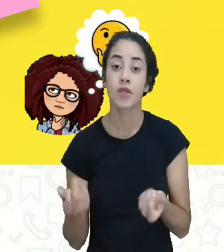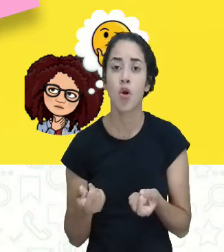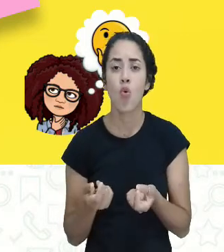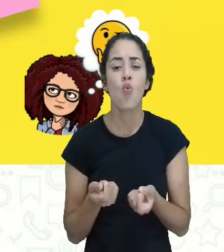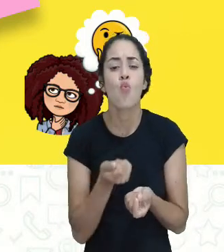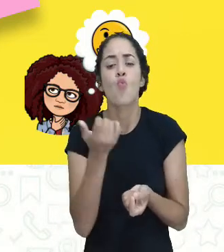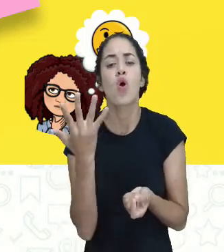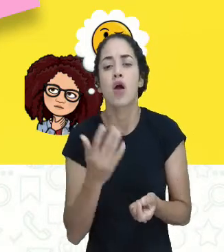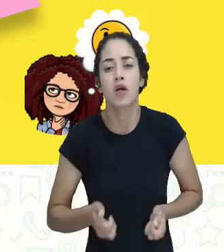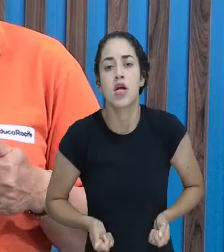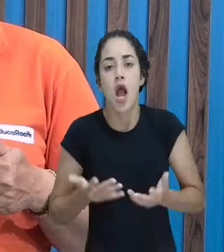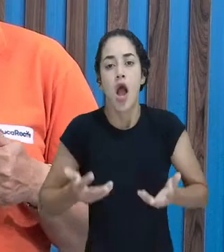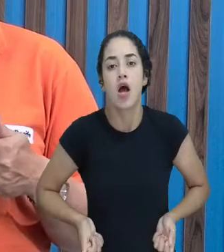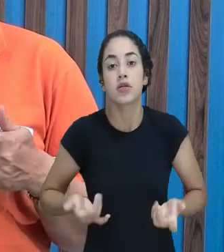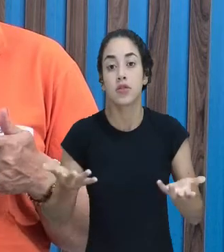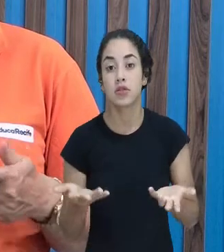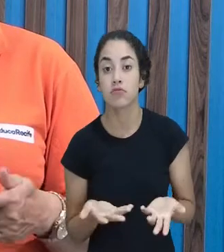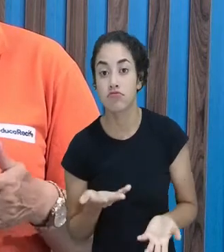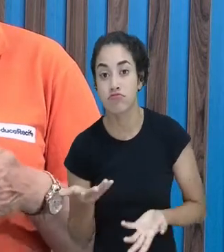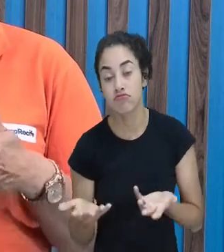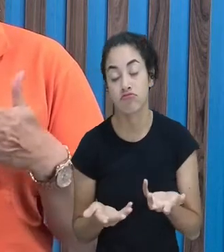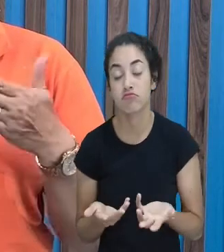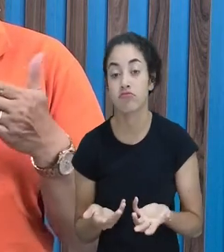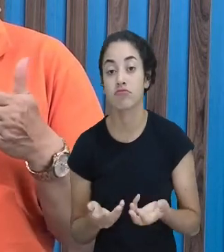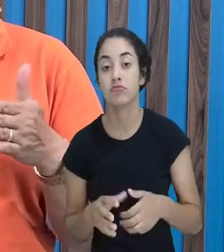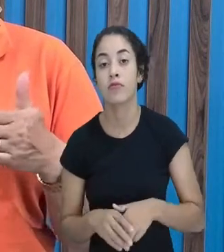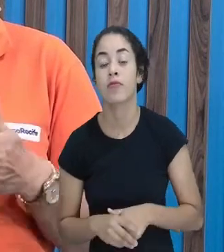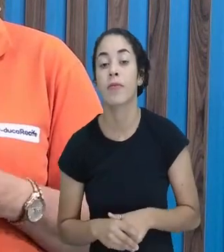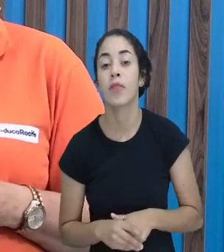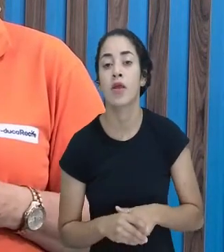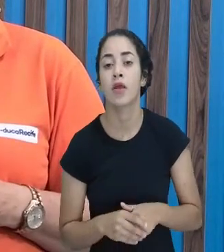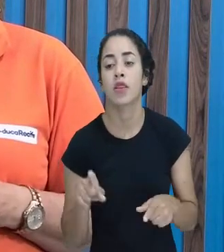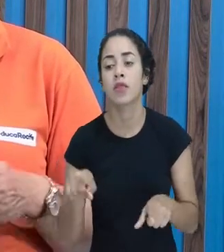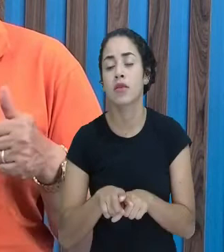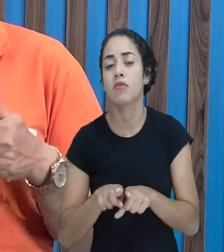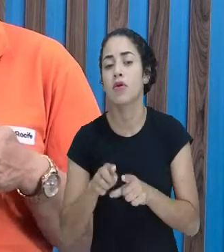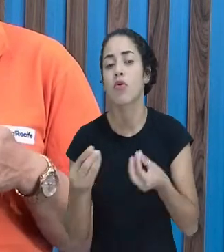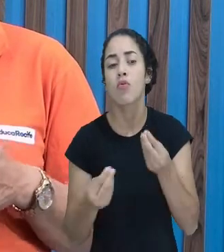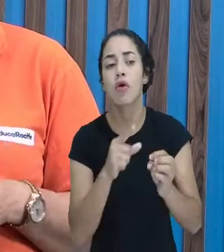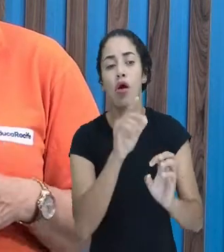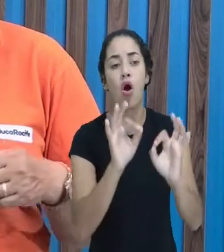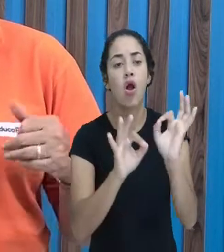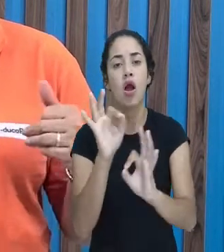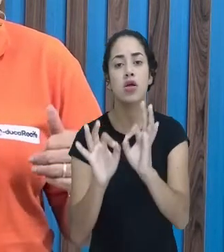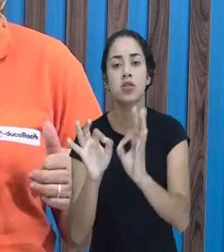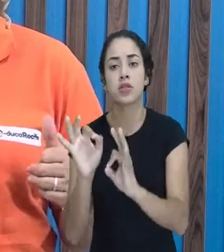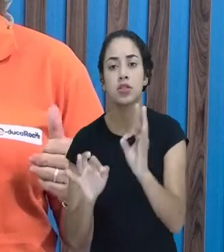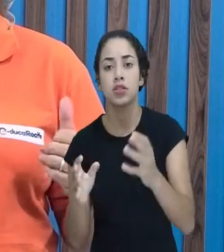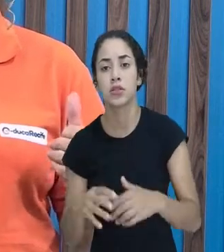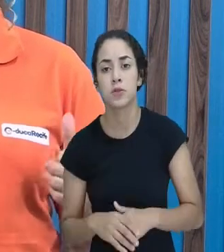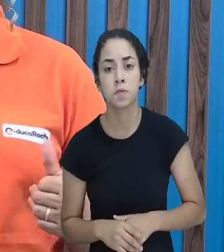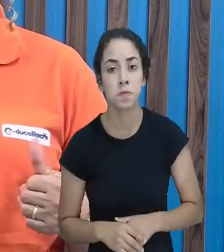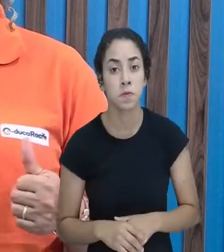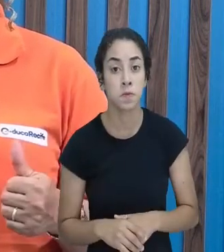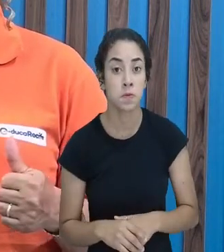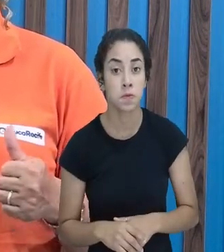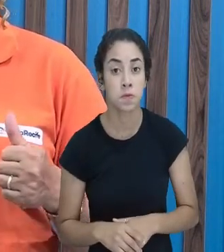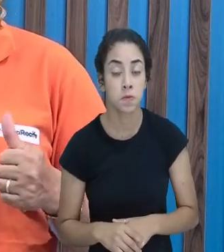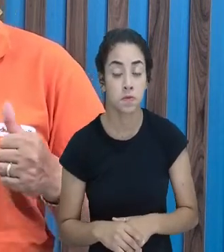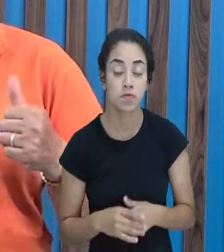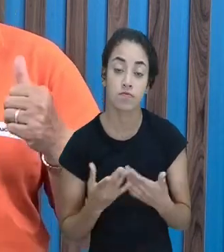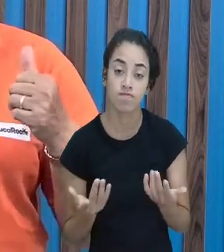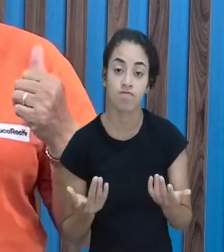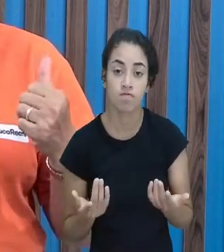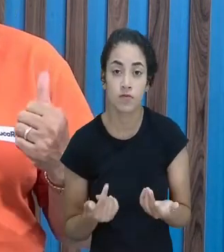tem e como isso se organiza, tá certo? Então, mas eu tenho